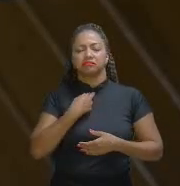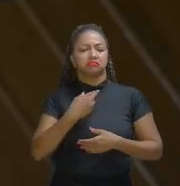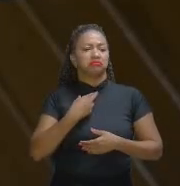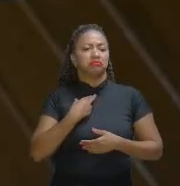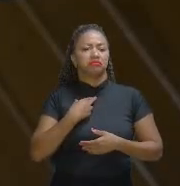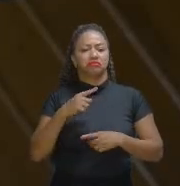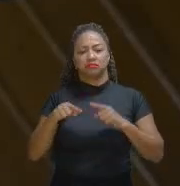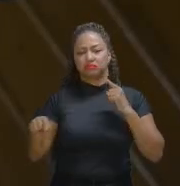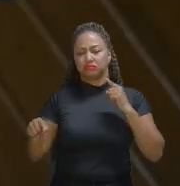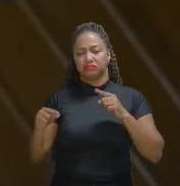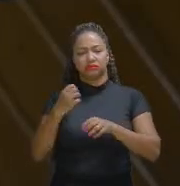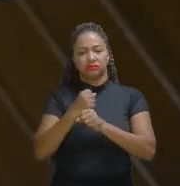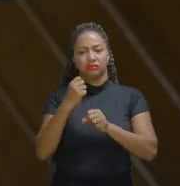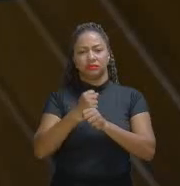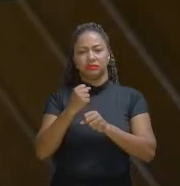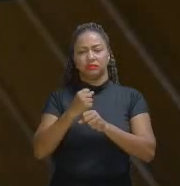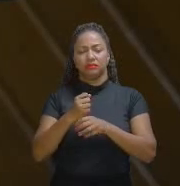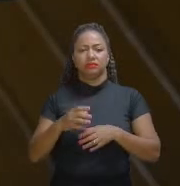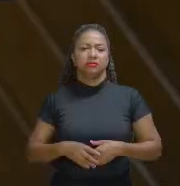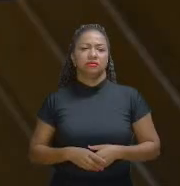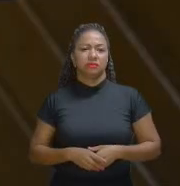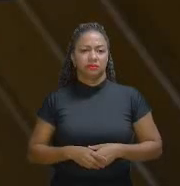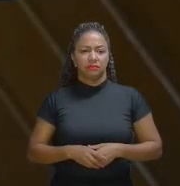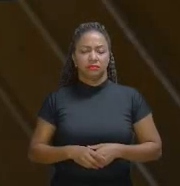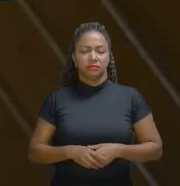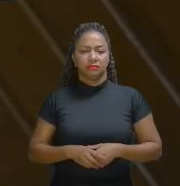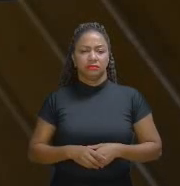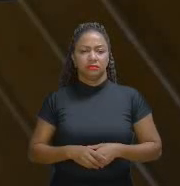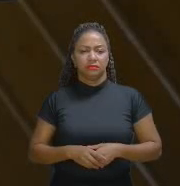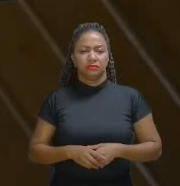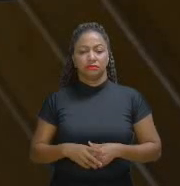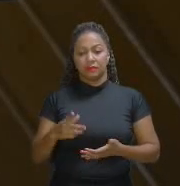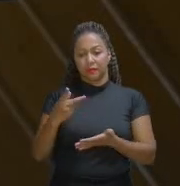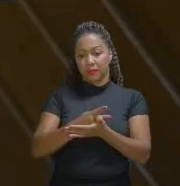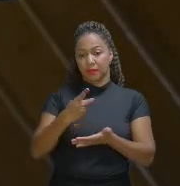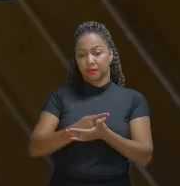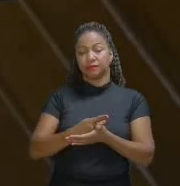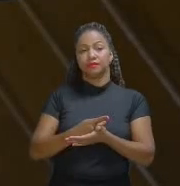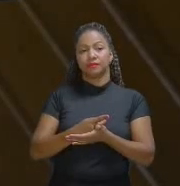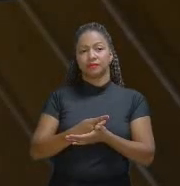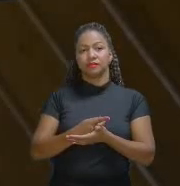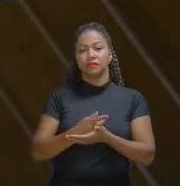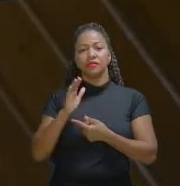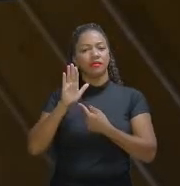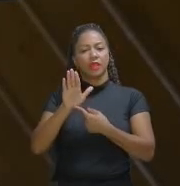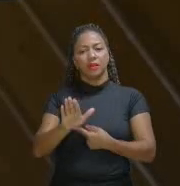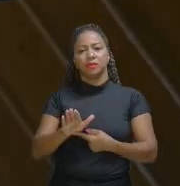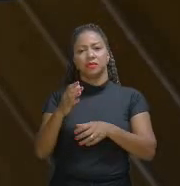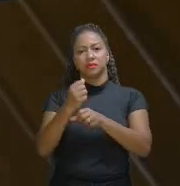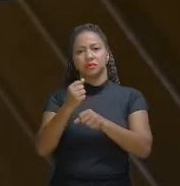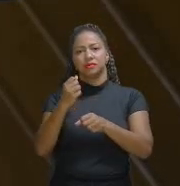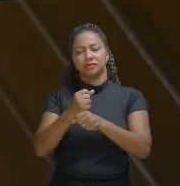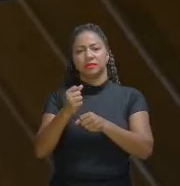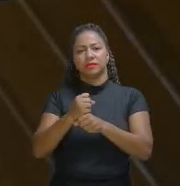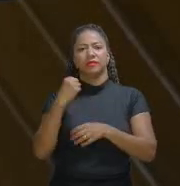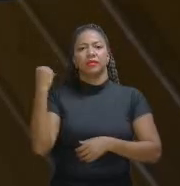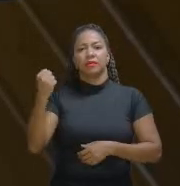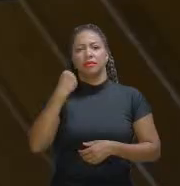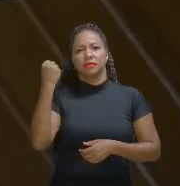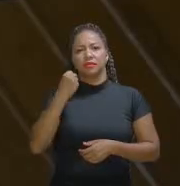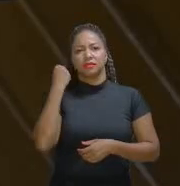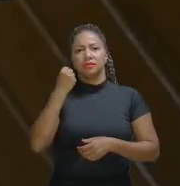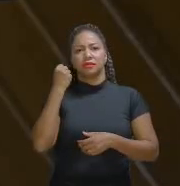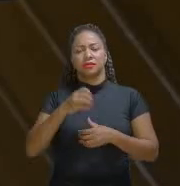ensejar a desaprovação das contas. A irregularidade relativa à não apresentação, embora grave,